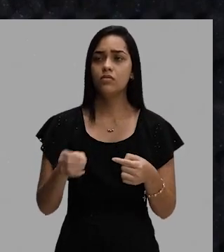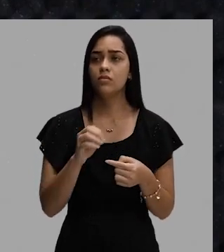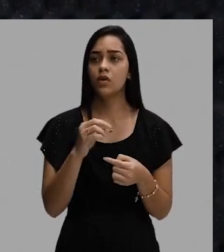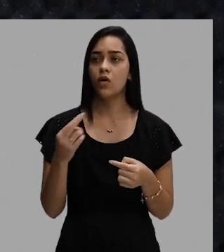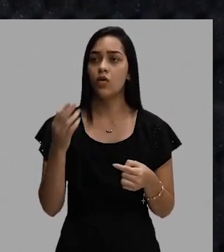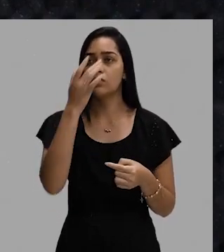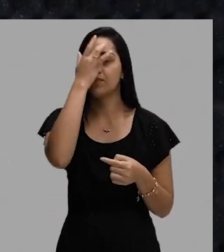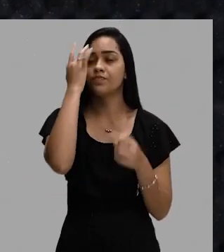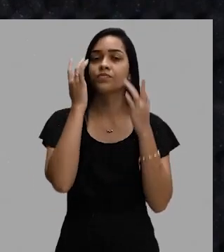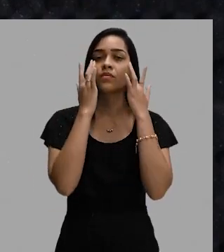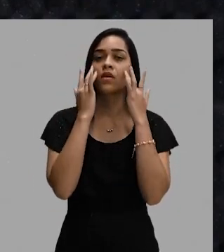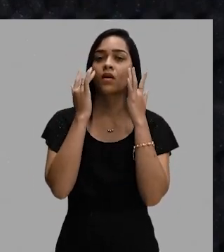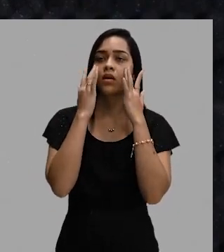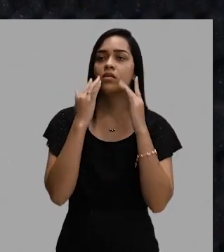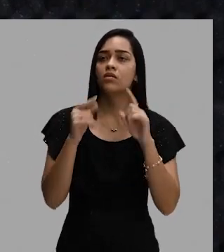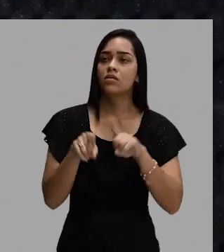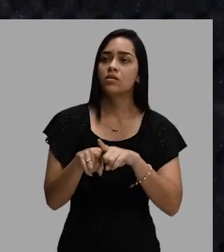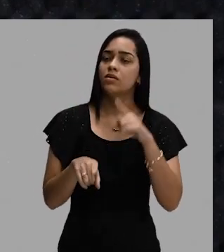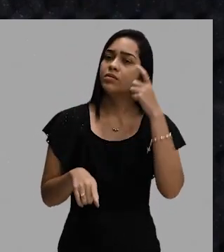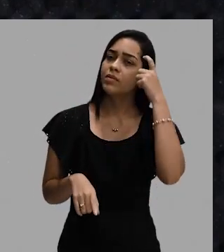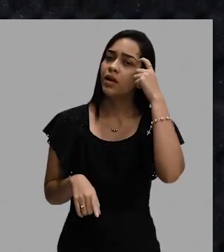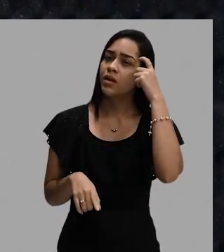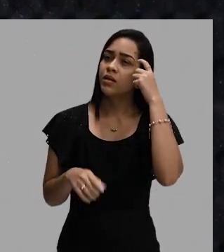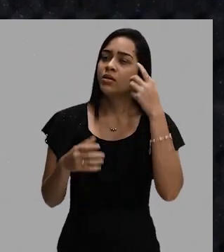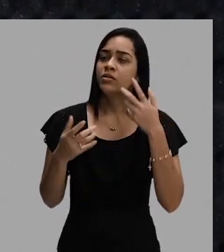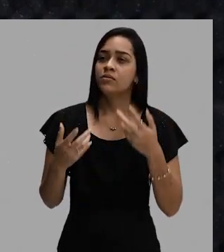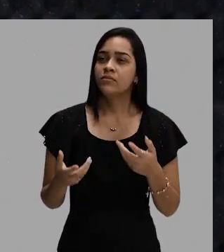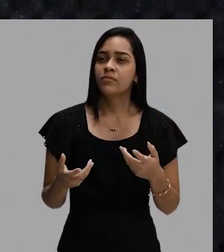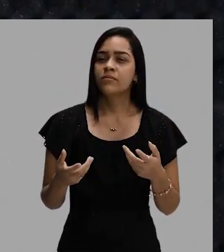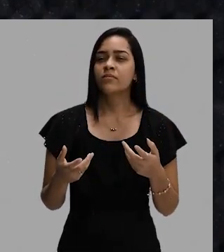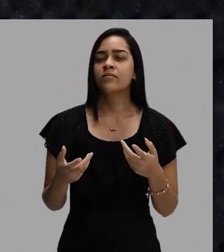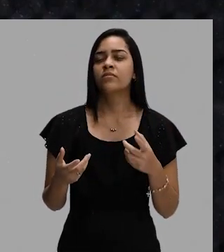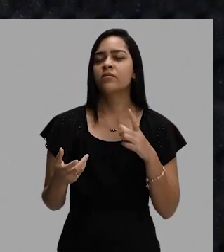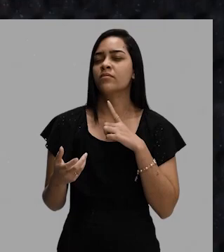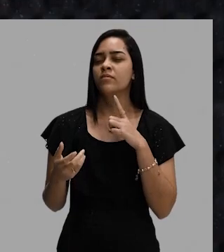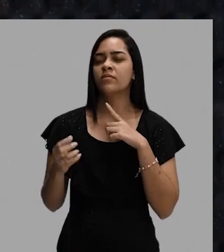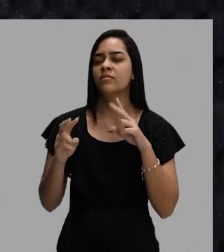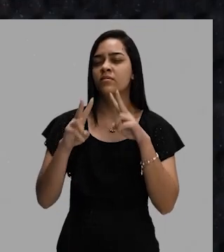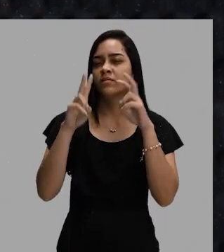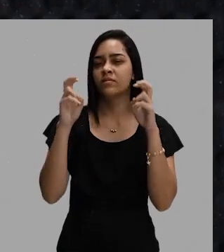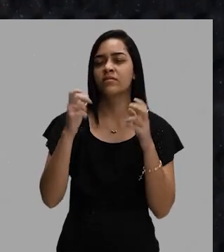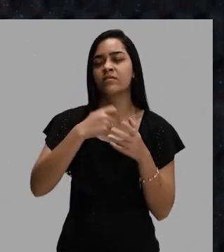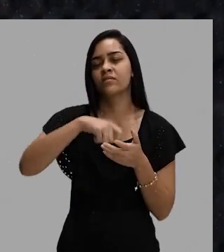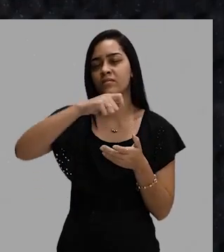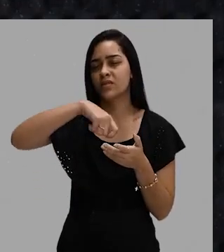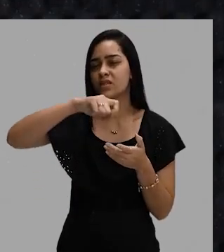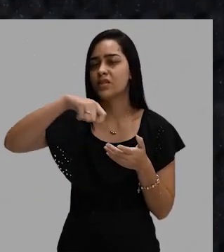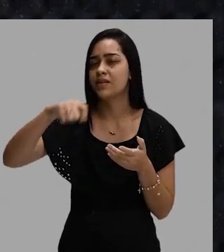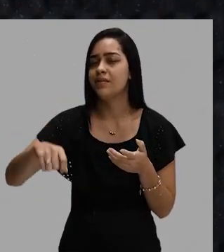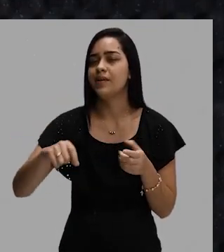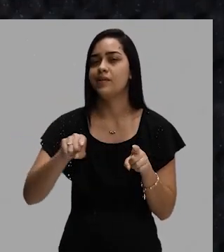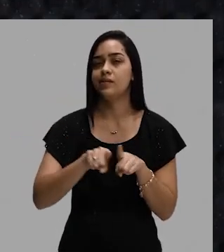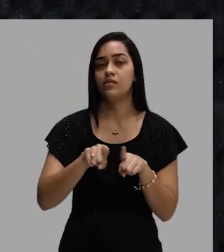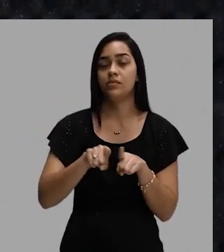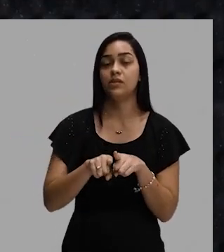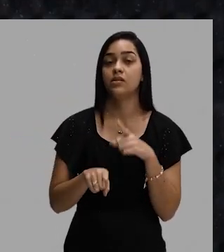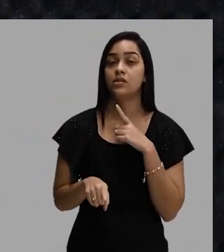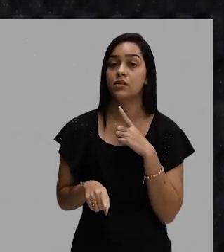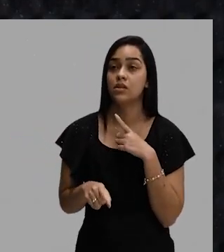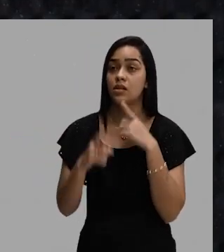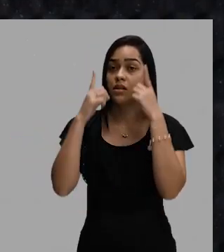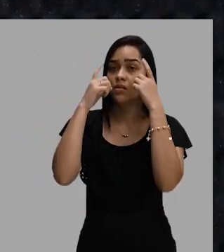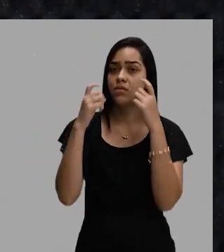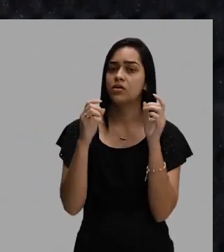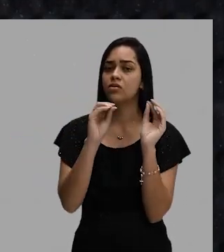grupo de artistas que pensam em comum sobre determinado tema, vão escrever, vão jogar na